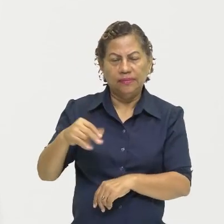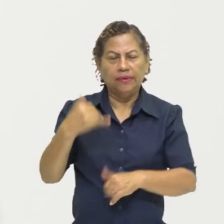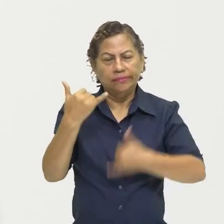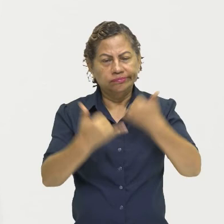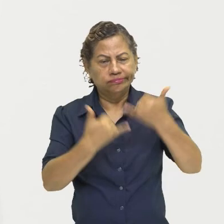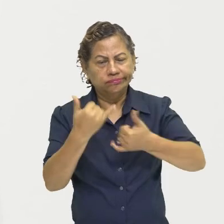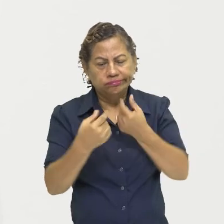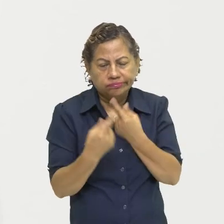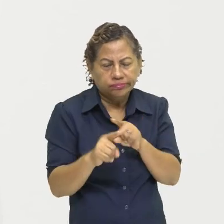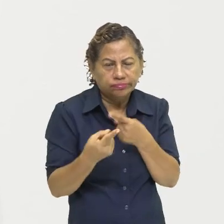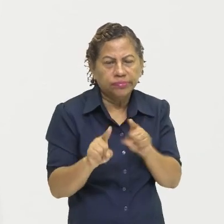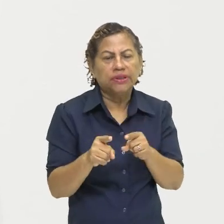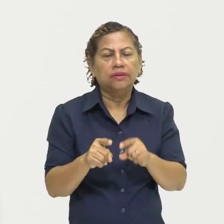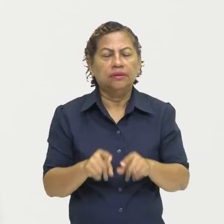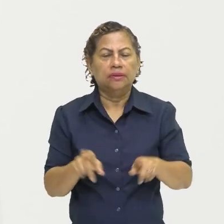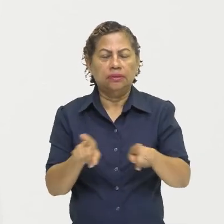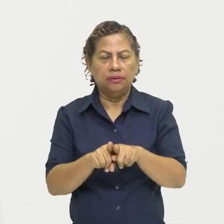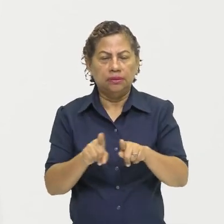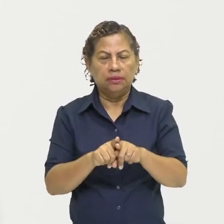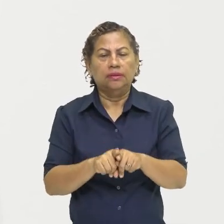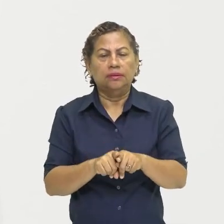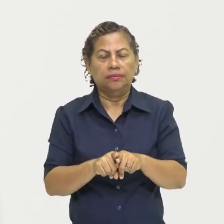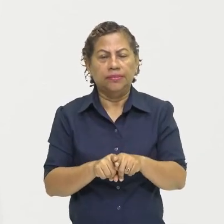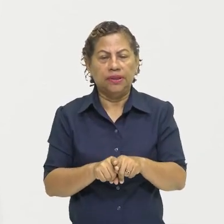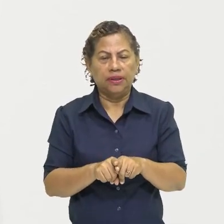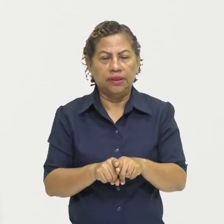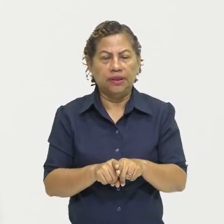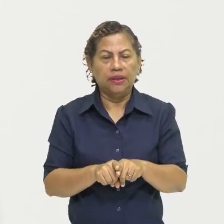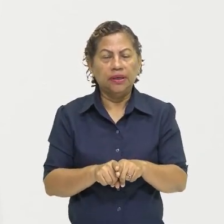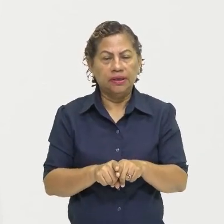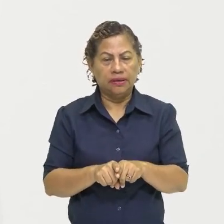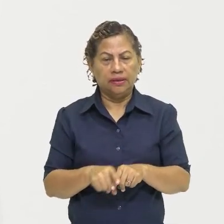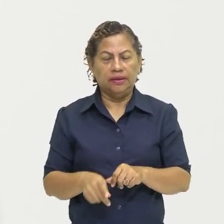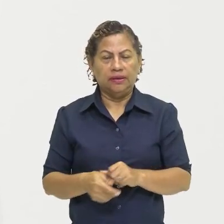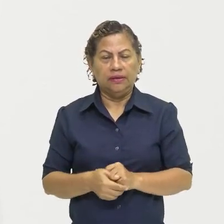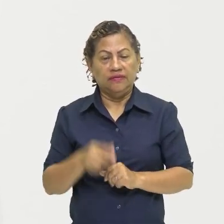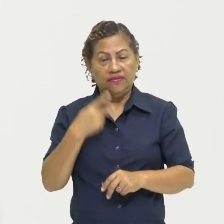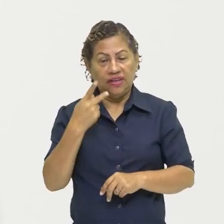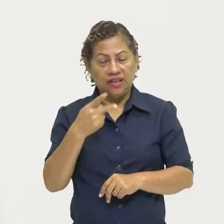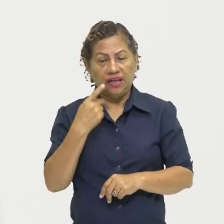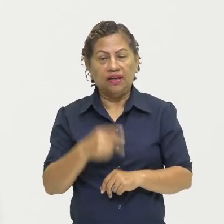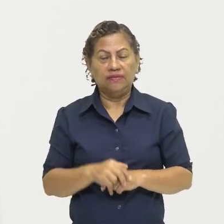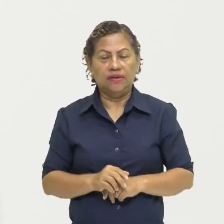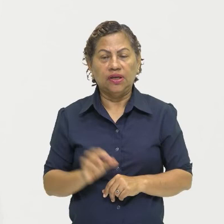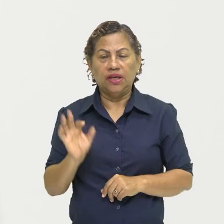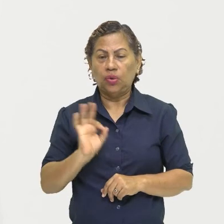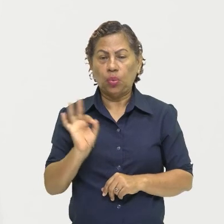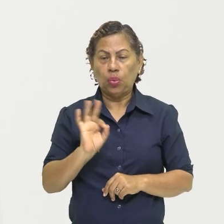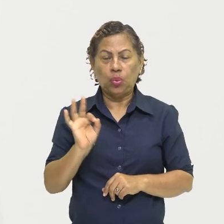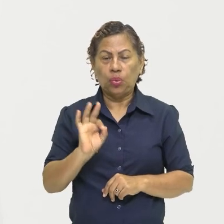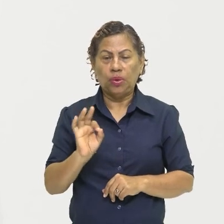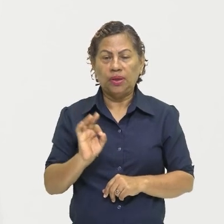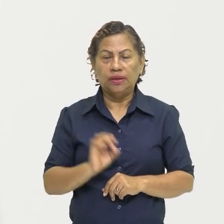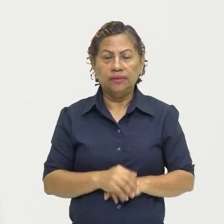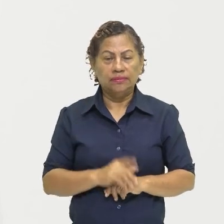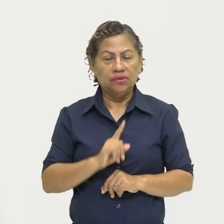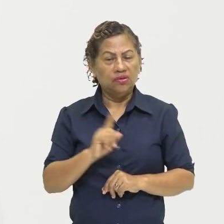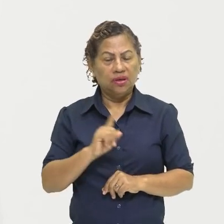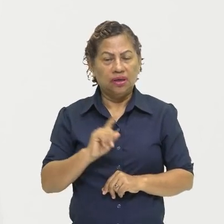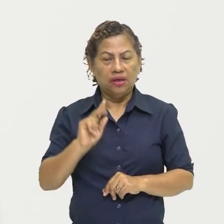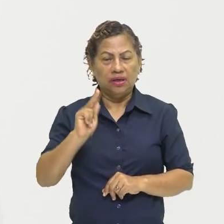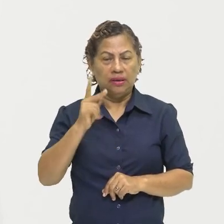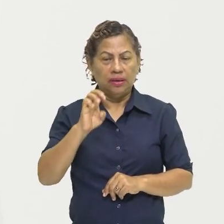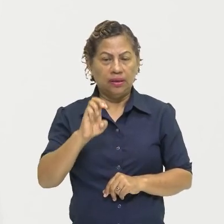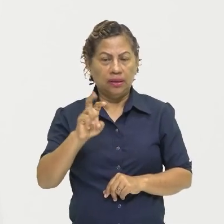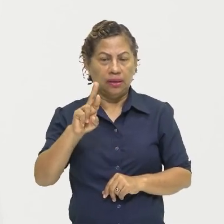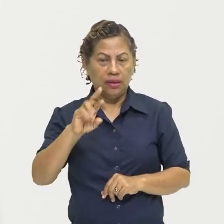peripécias. Ele também é colocado como um anti-herói. Por quê? Porque ele é um herói às avessas, ou seja, ele faz coisas